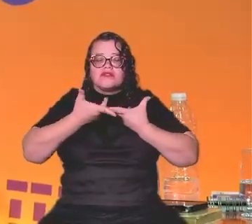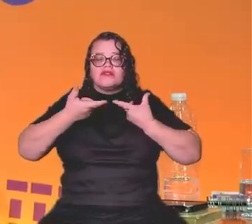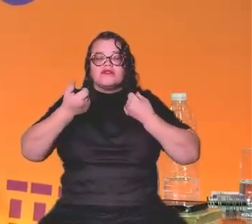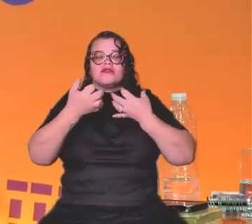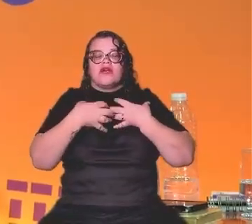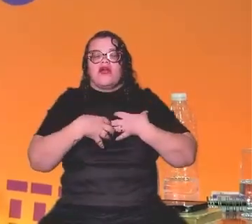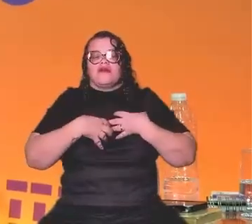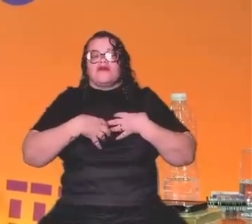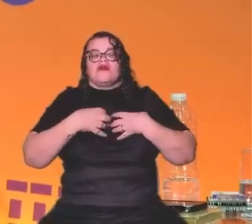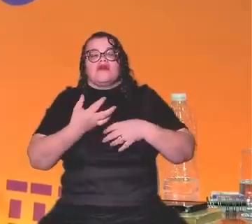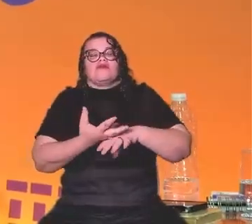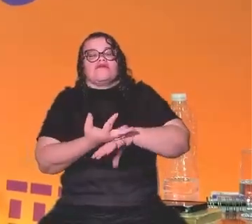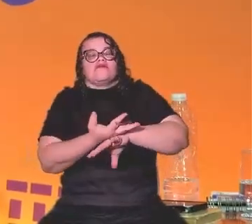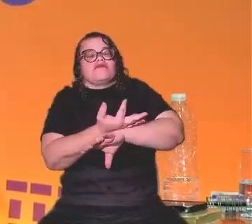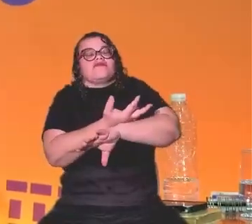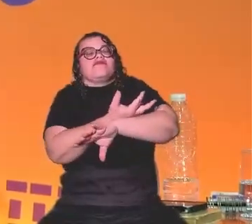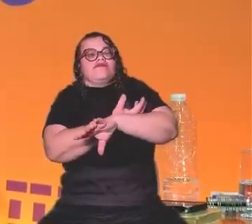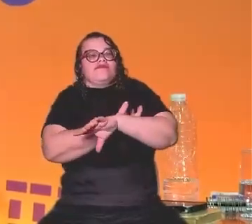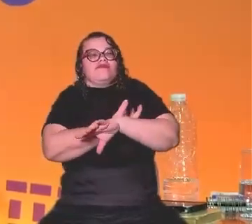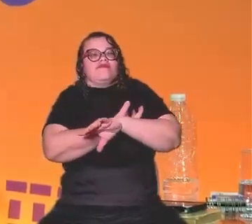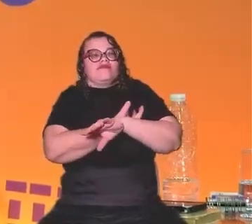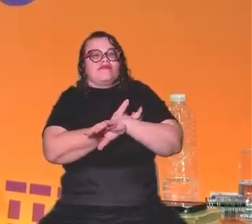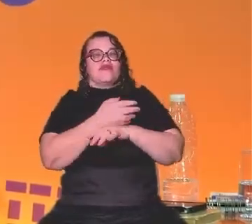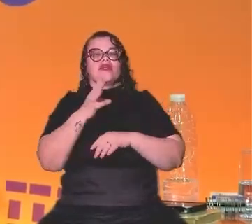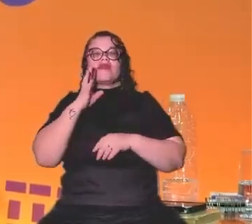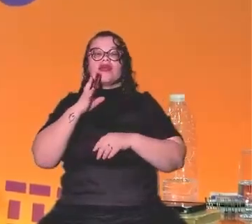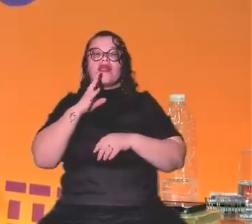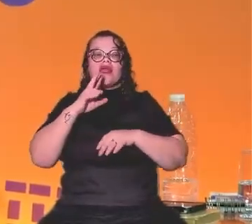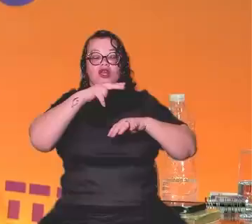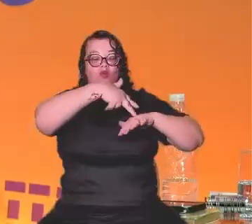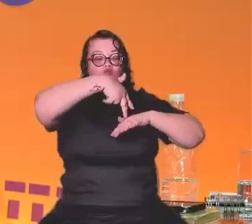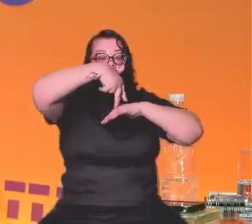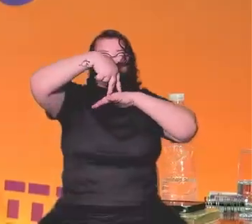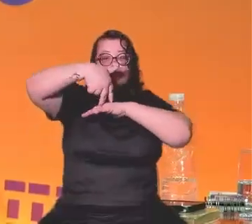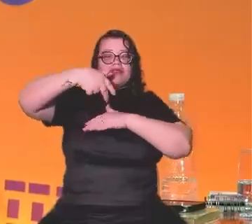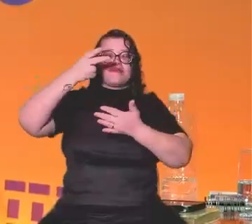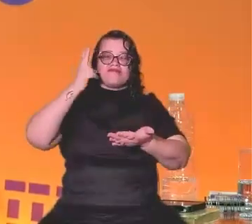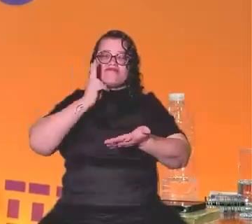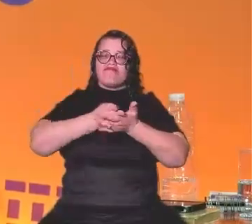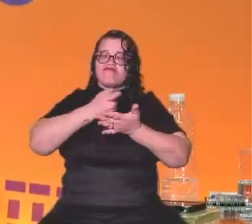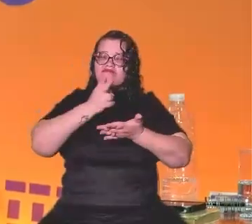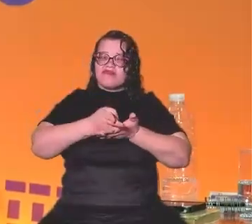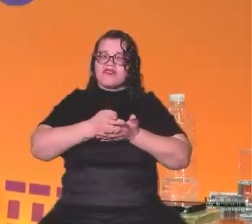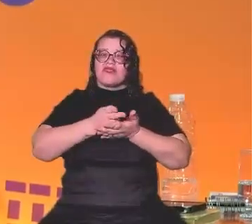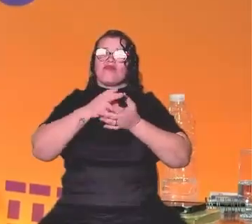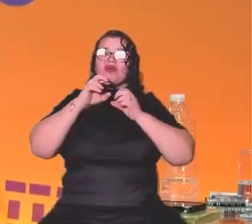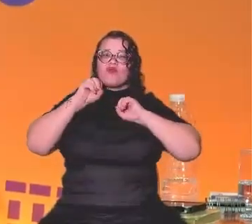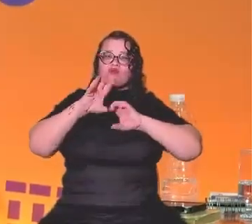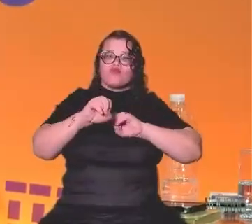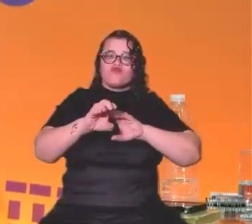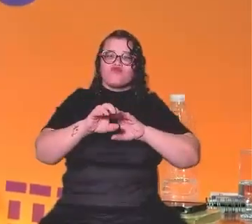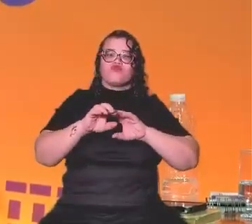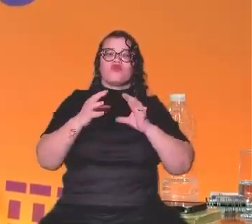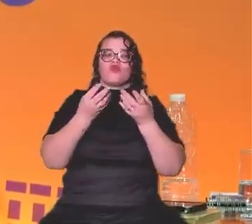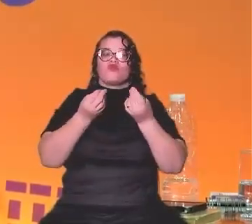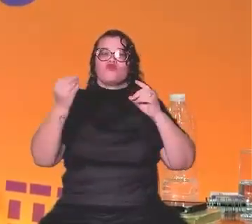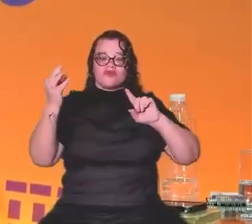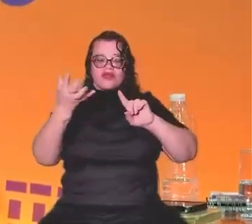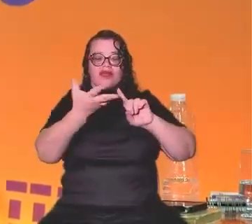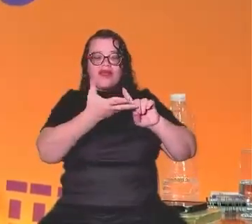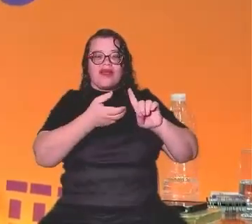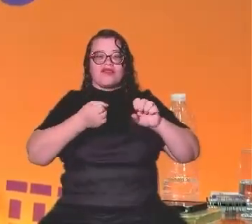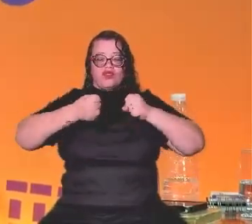que é legal, cara. Eu acho que resistência, a gente precisa sempre resistir com educação e com muita arte.